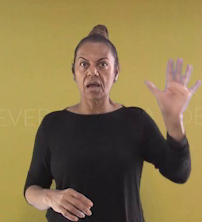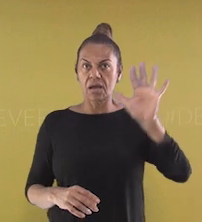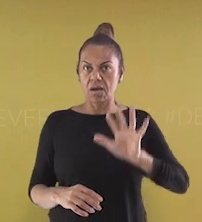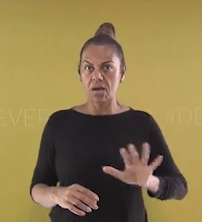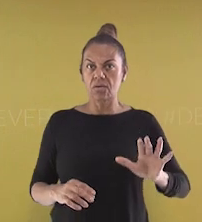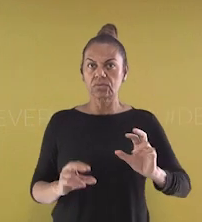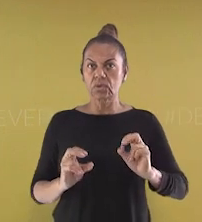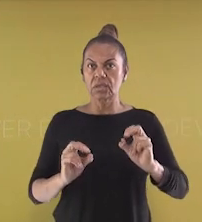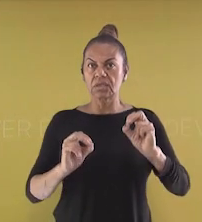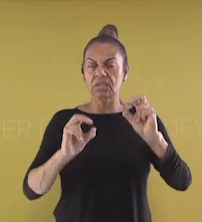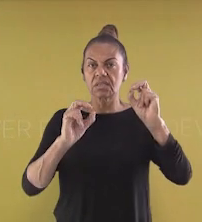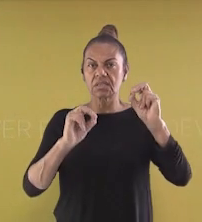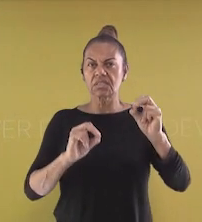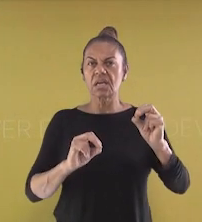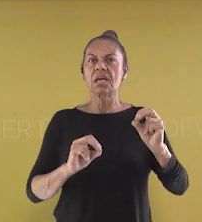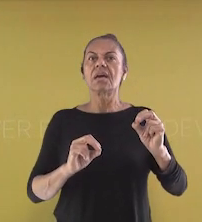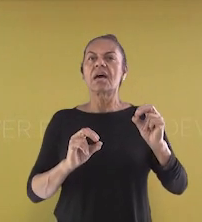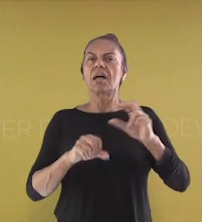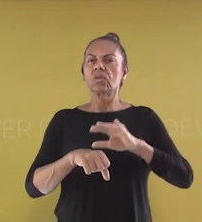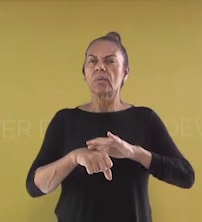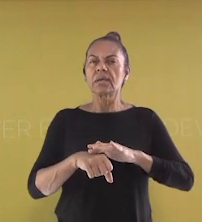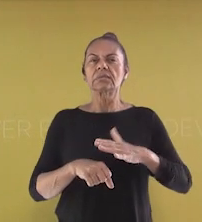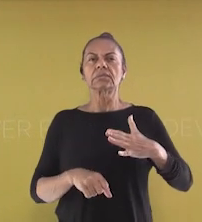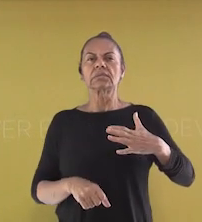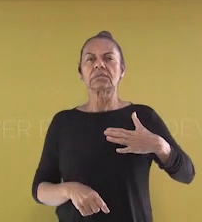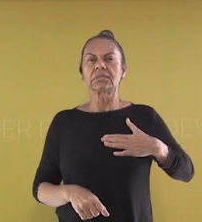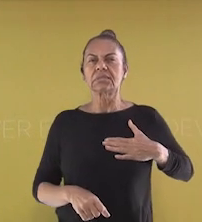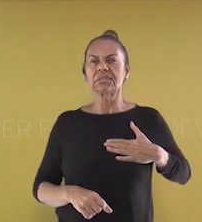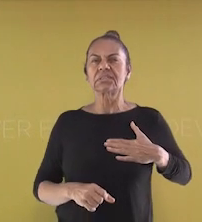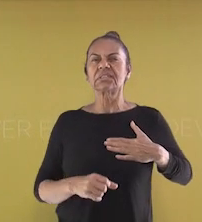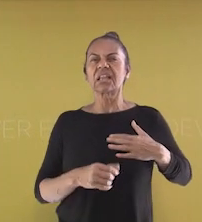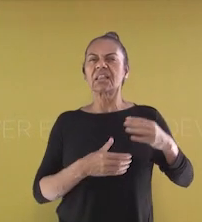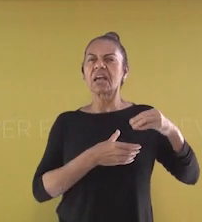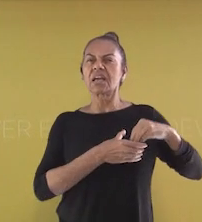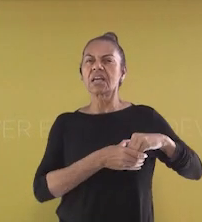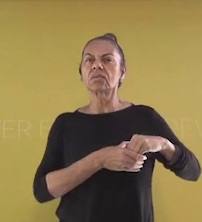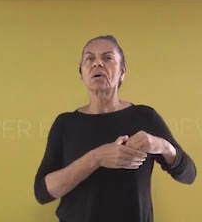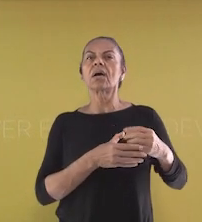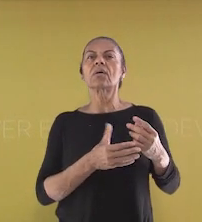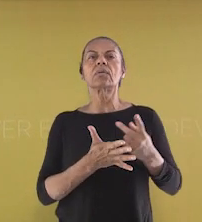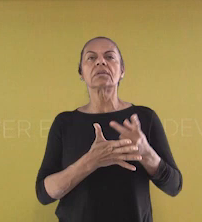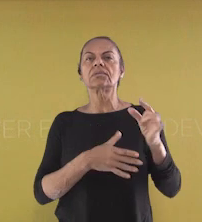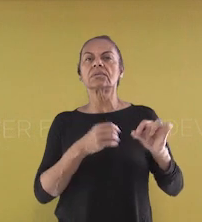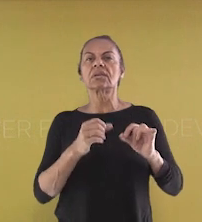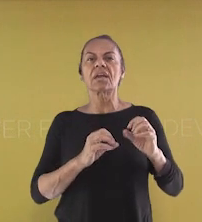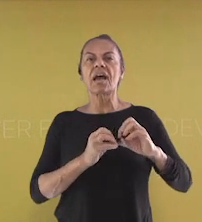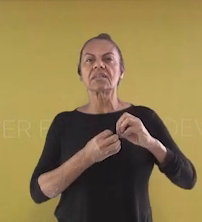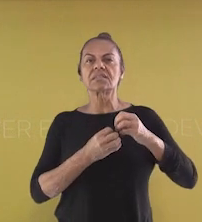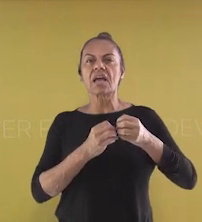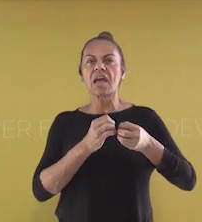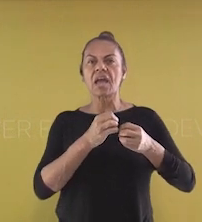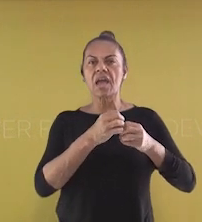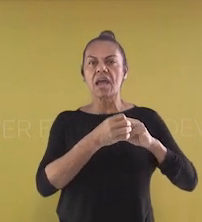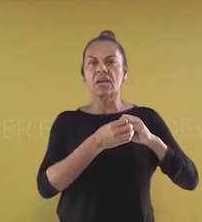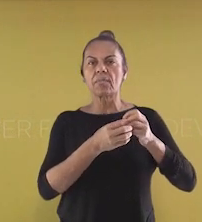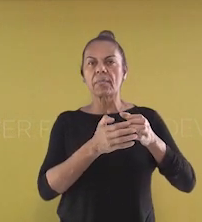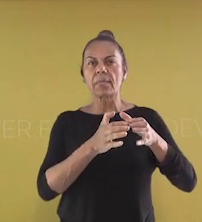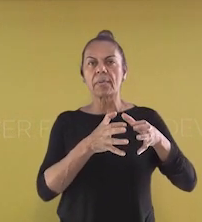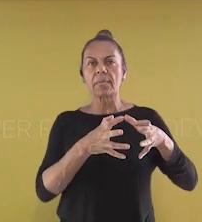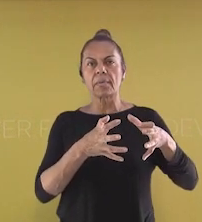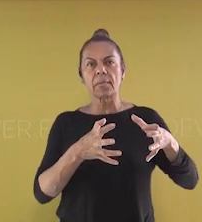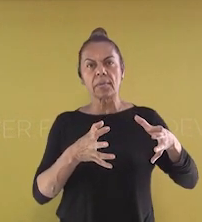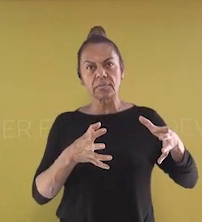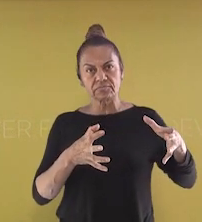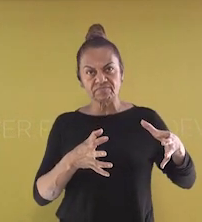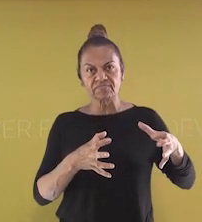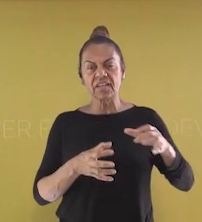de casos da doença. Segundo o Instituto Nacional de Câncer, conhecido como INCA, o câncer de mama é uma doença